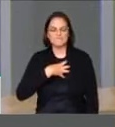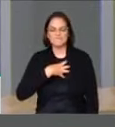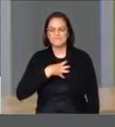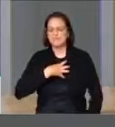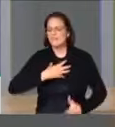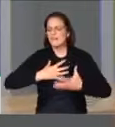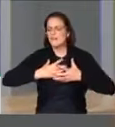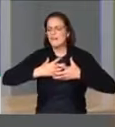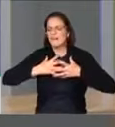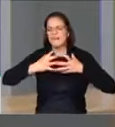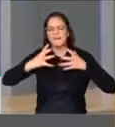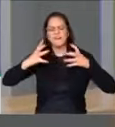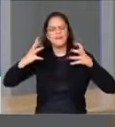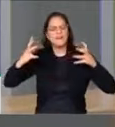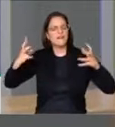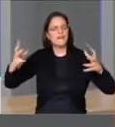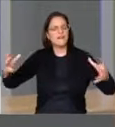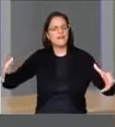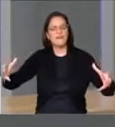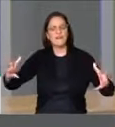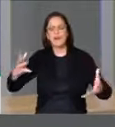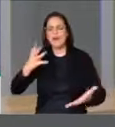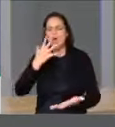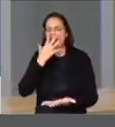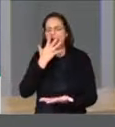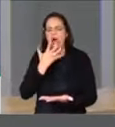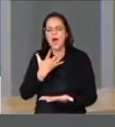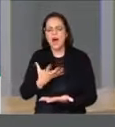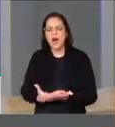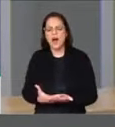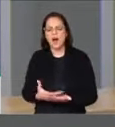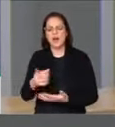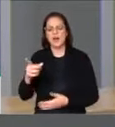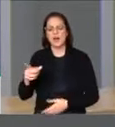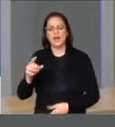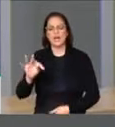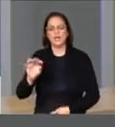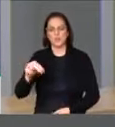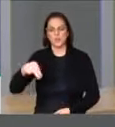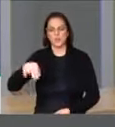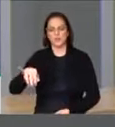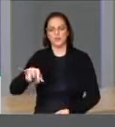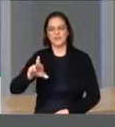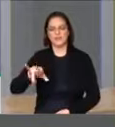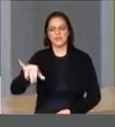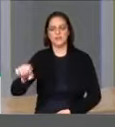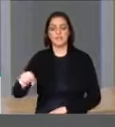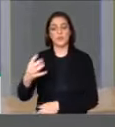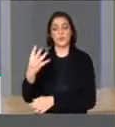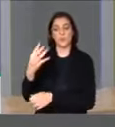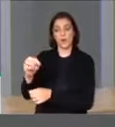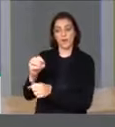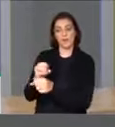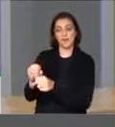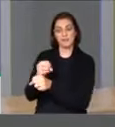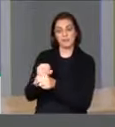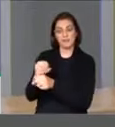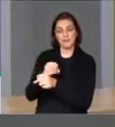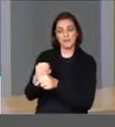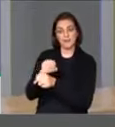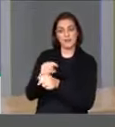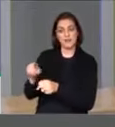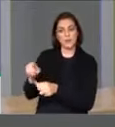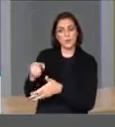ao Tony Reis, que há 40 anos, sabe, acaba derrubando os muros de